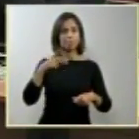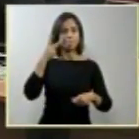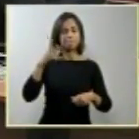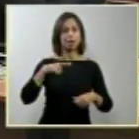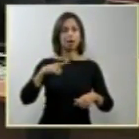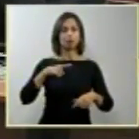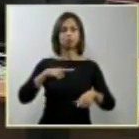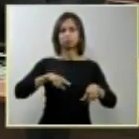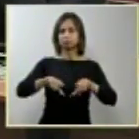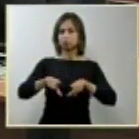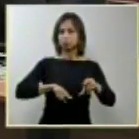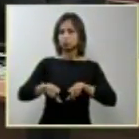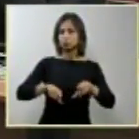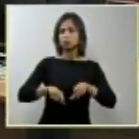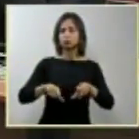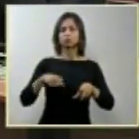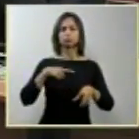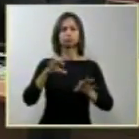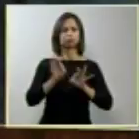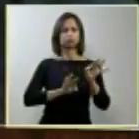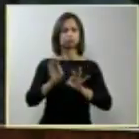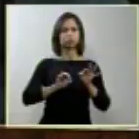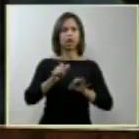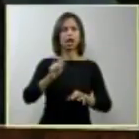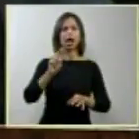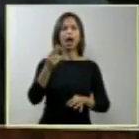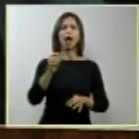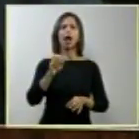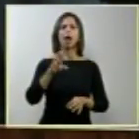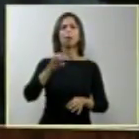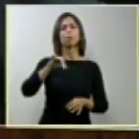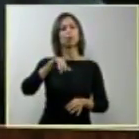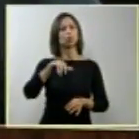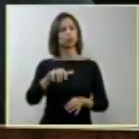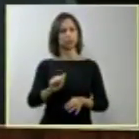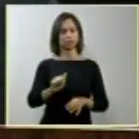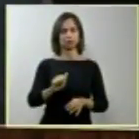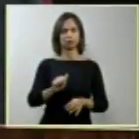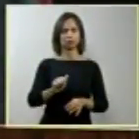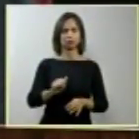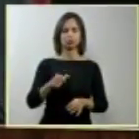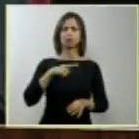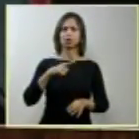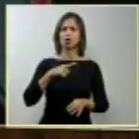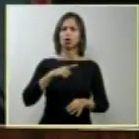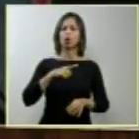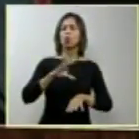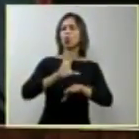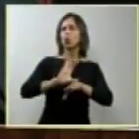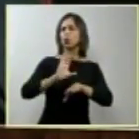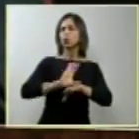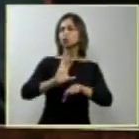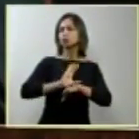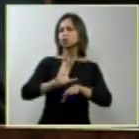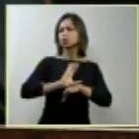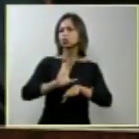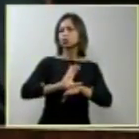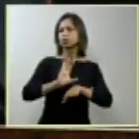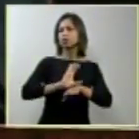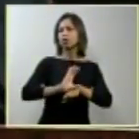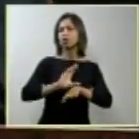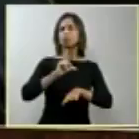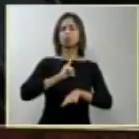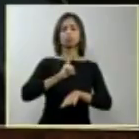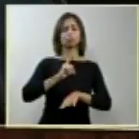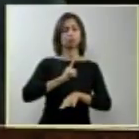prestação jurisdicional harmônica com a Constituição da República.